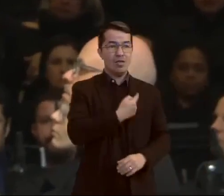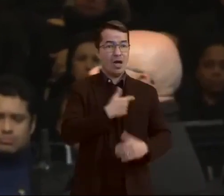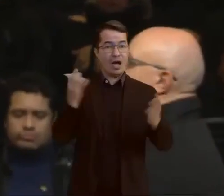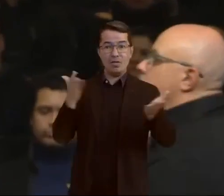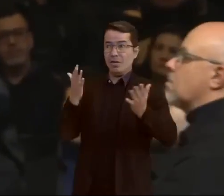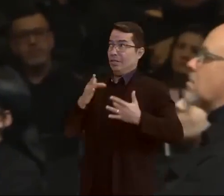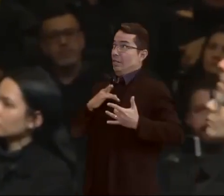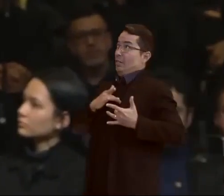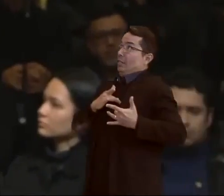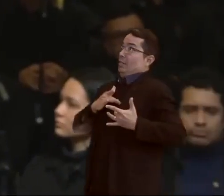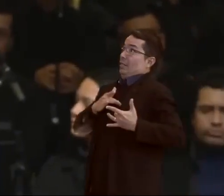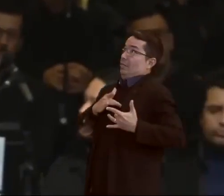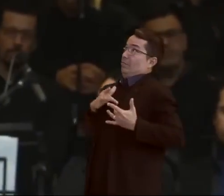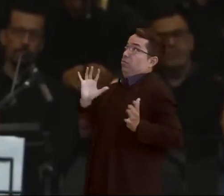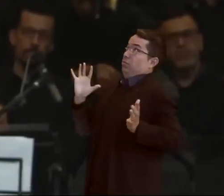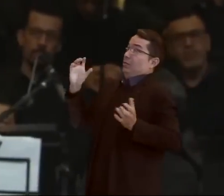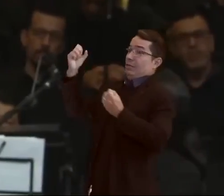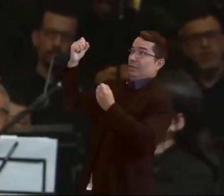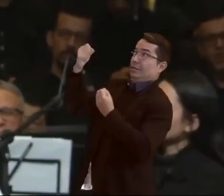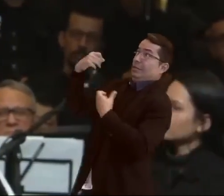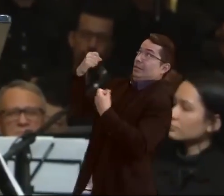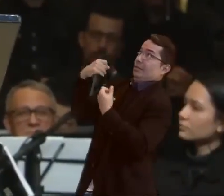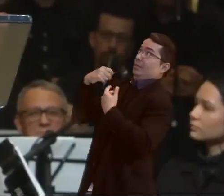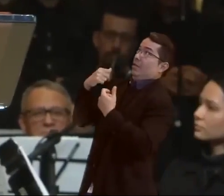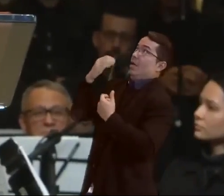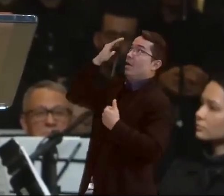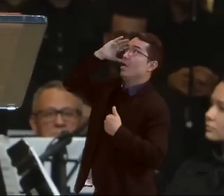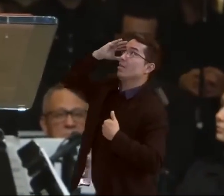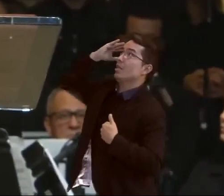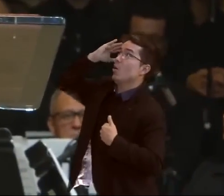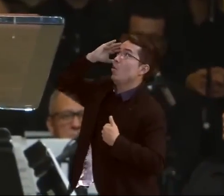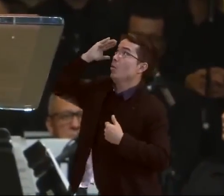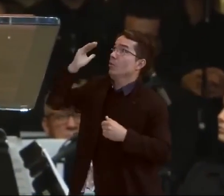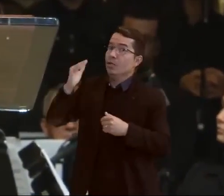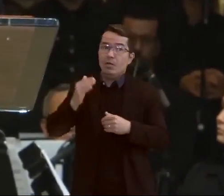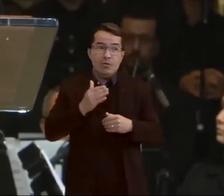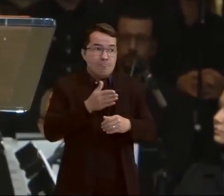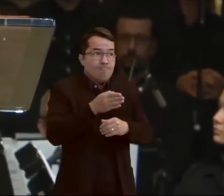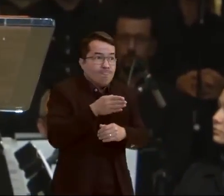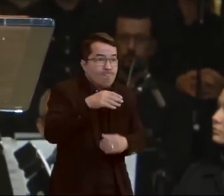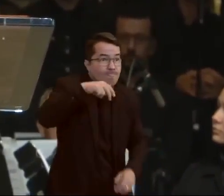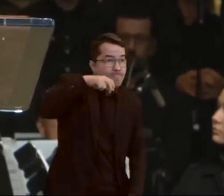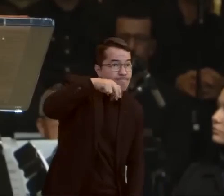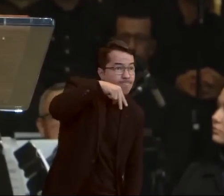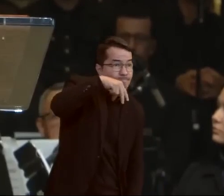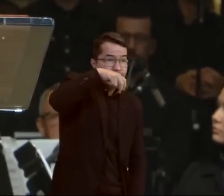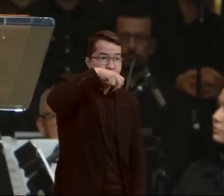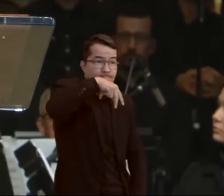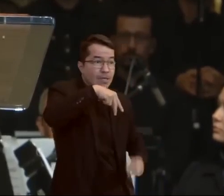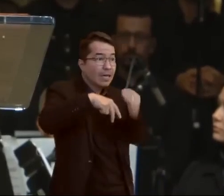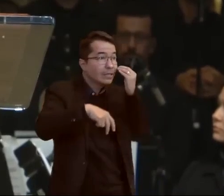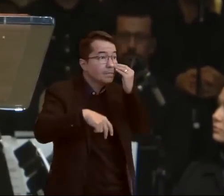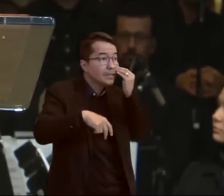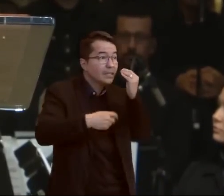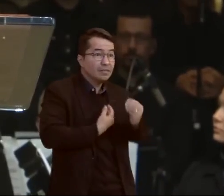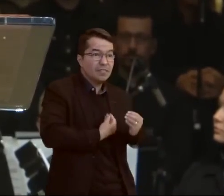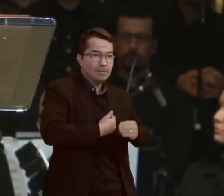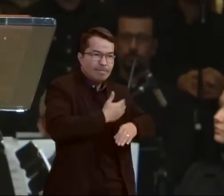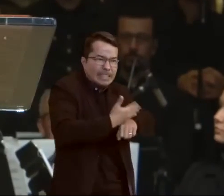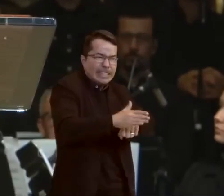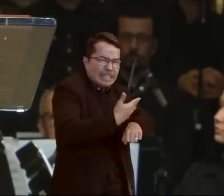agora precisam ser colocados em prática pela fé, dando passos de fé. E essa fé é uma